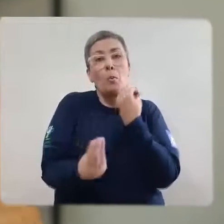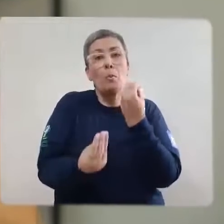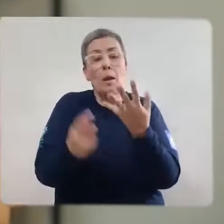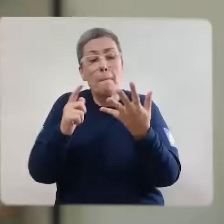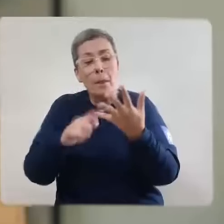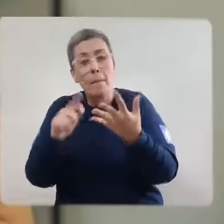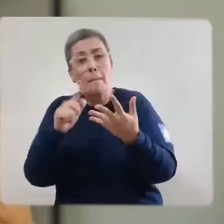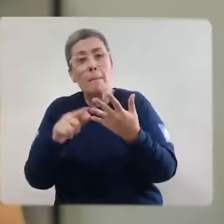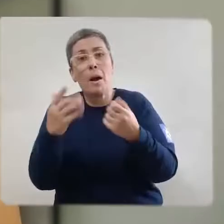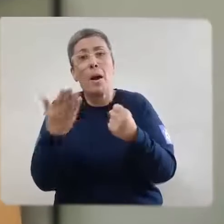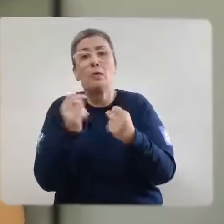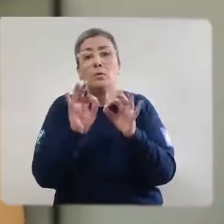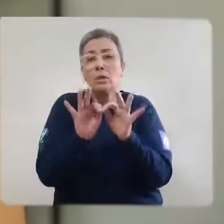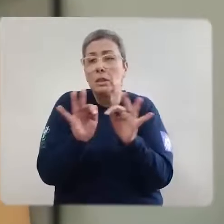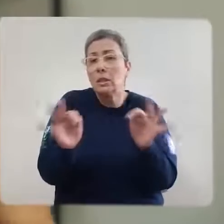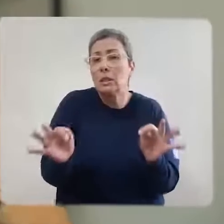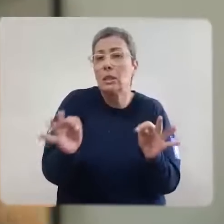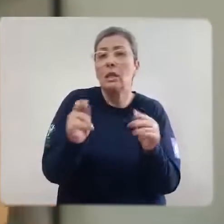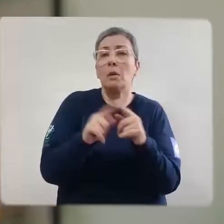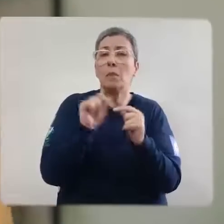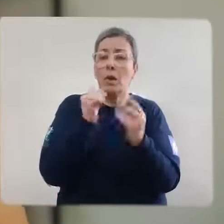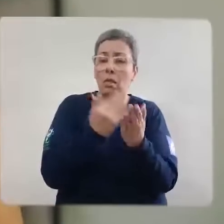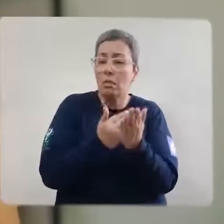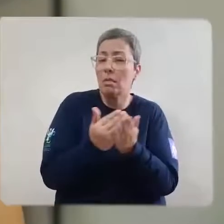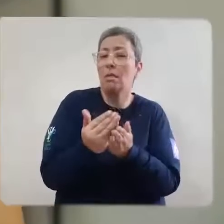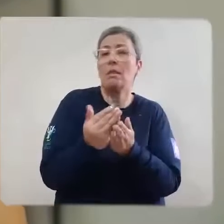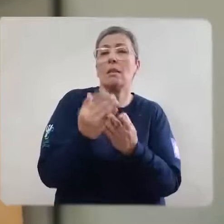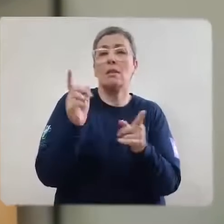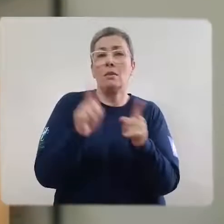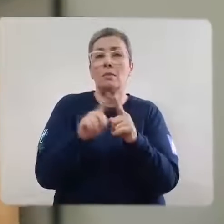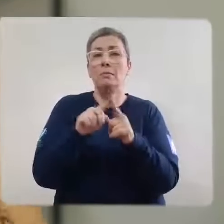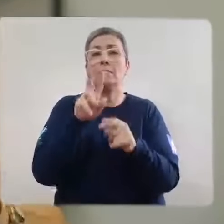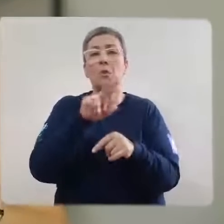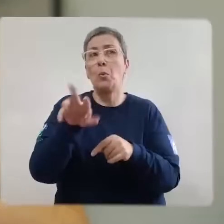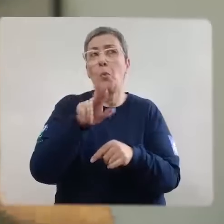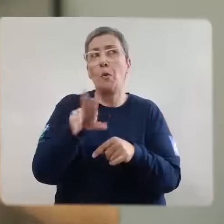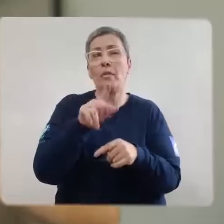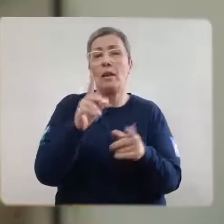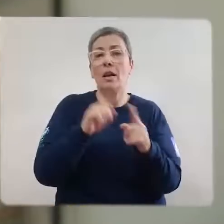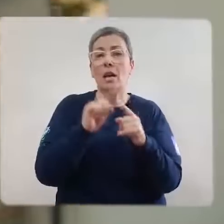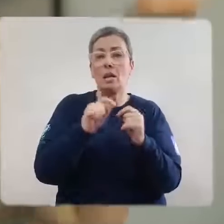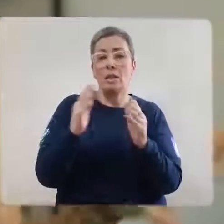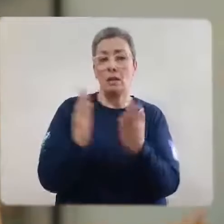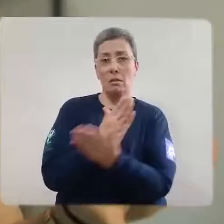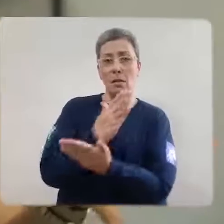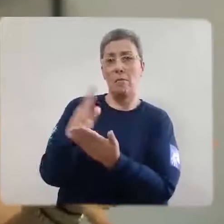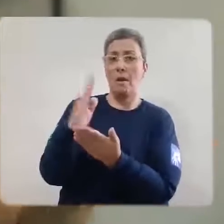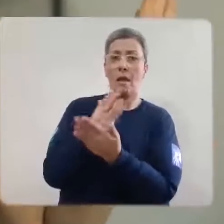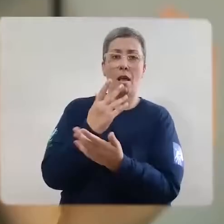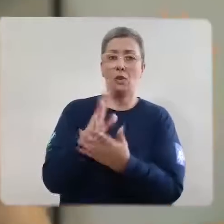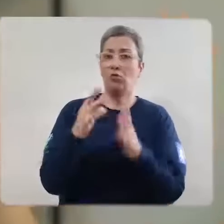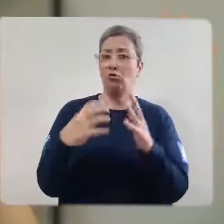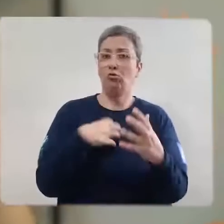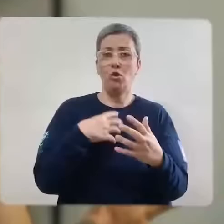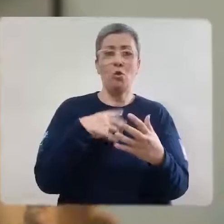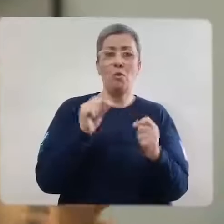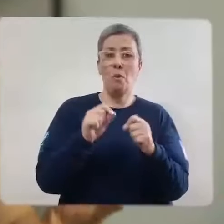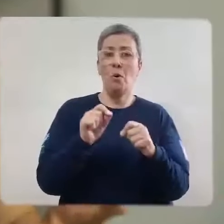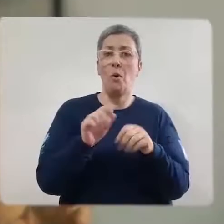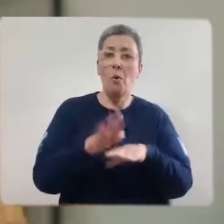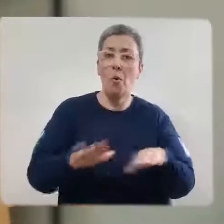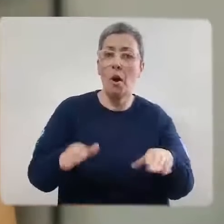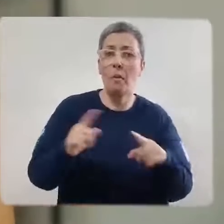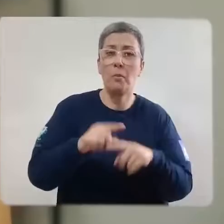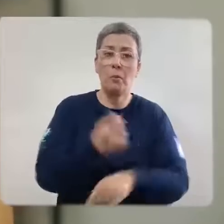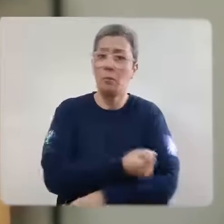das coisas mais simples, daquilo que é inicial e que não está separado de uma modalidade